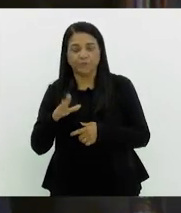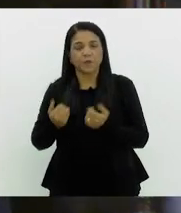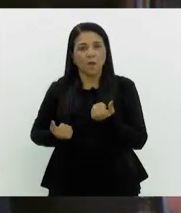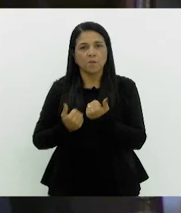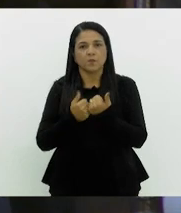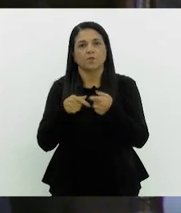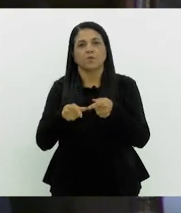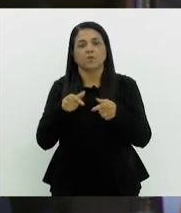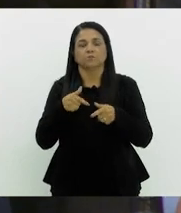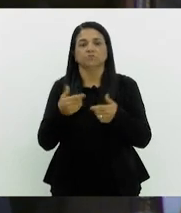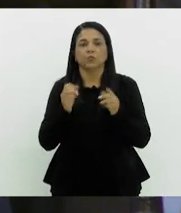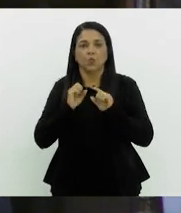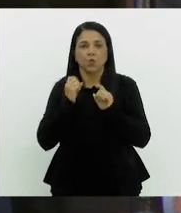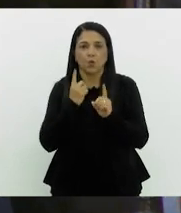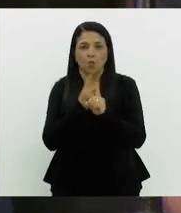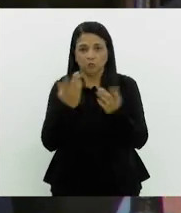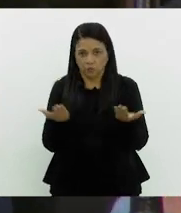externo.